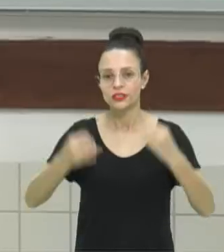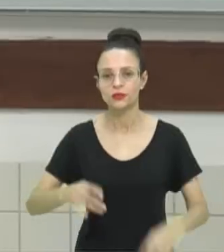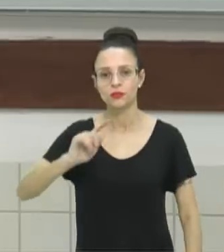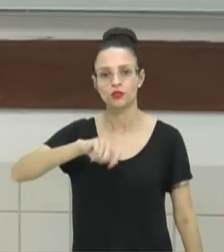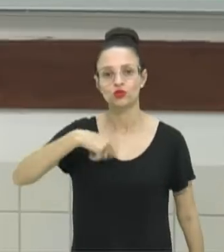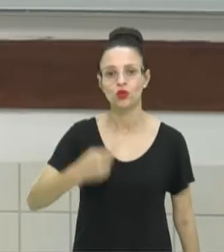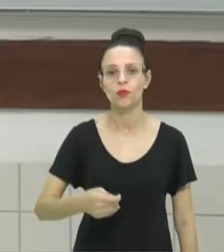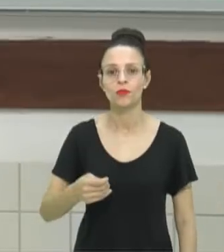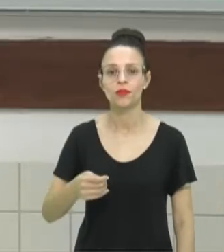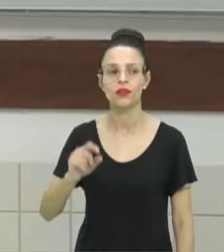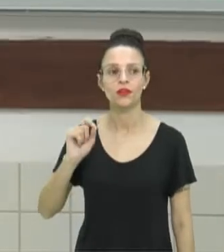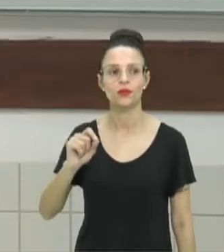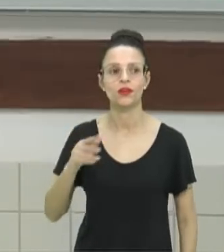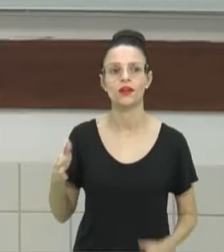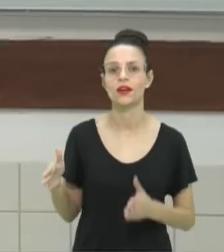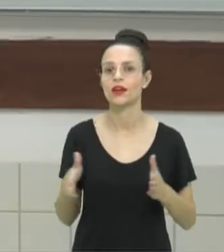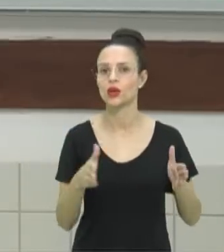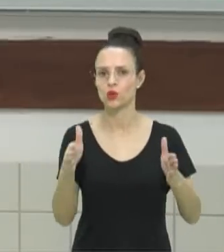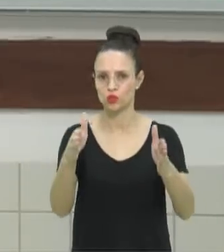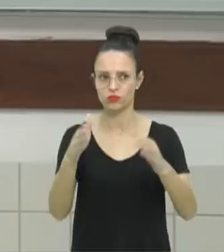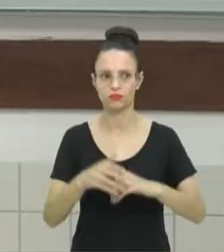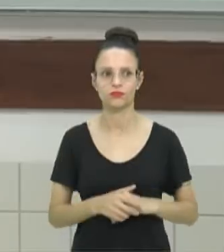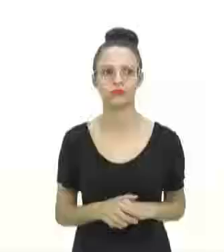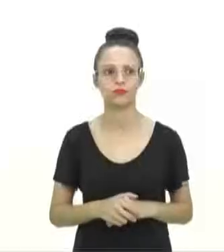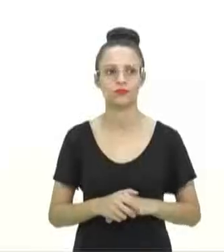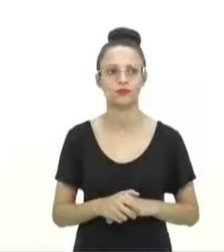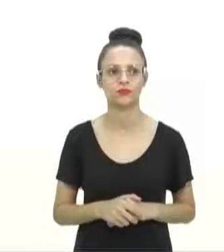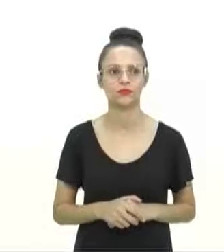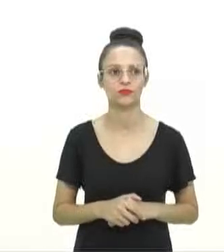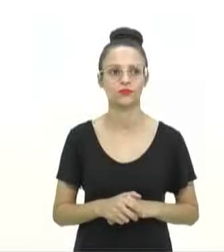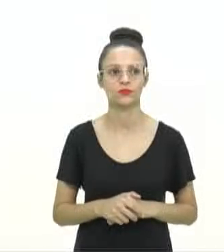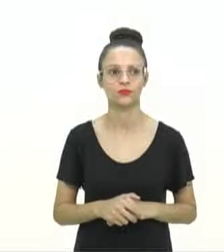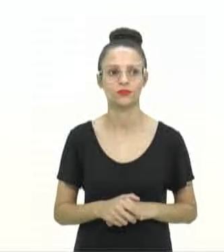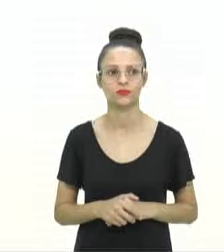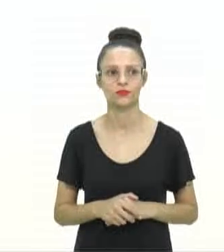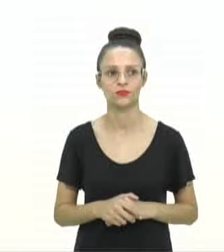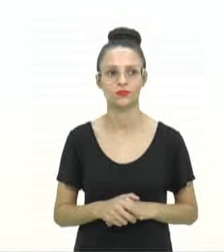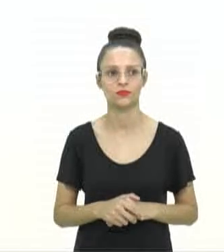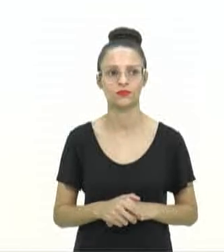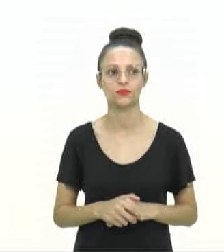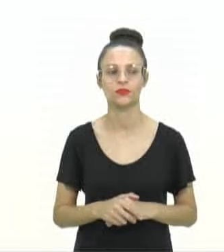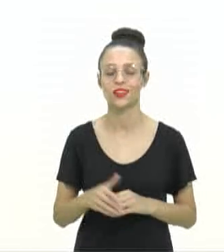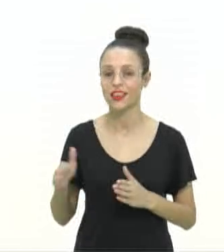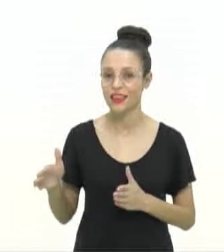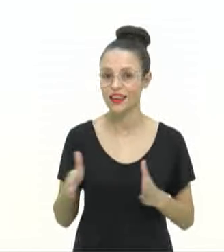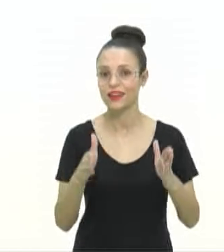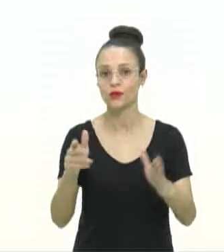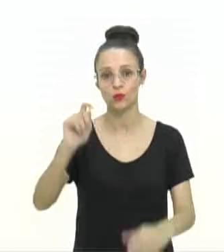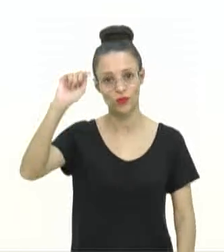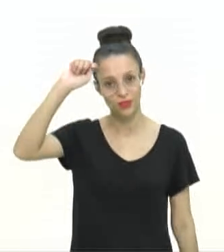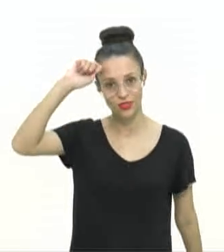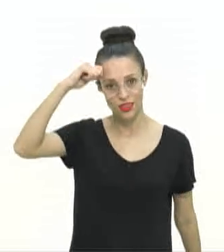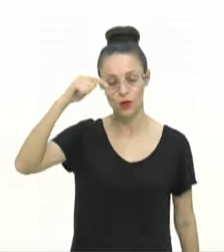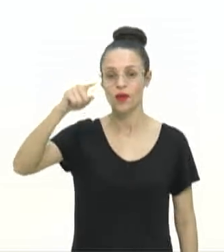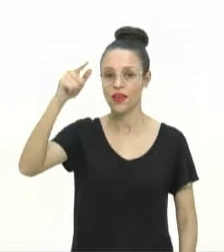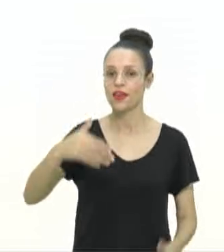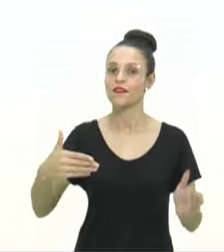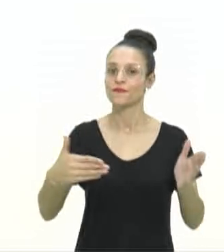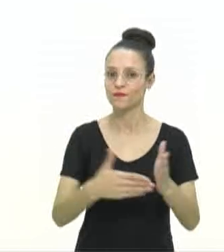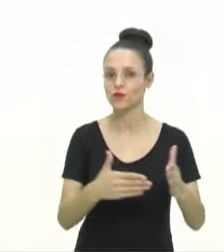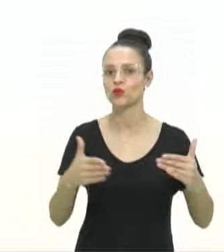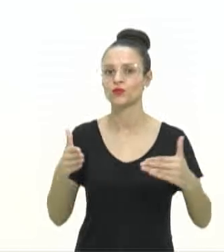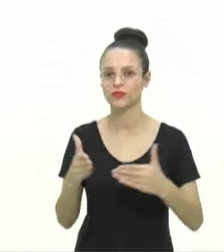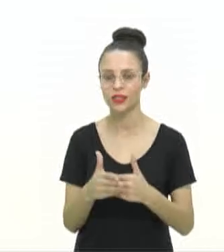de um rio. Pense no rio. O Rio Negro, que faz fronteira da